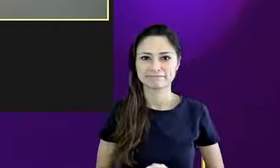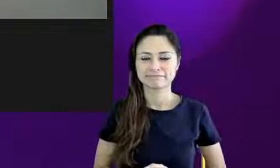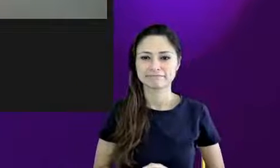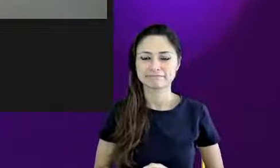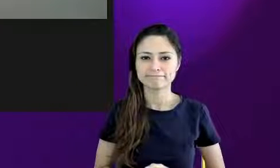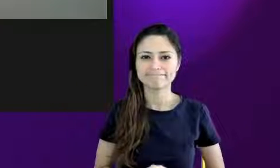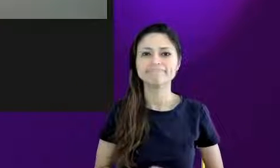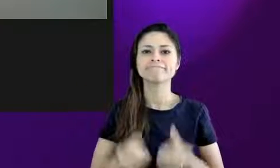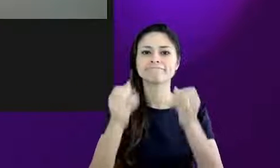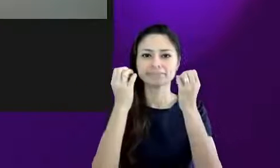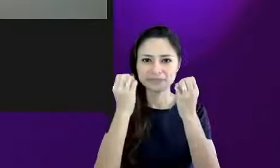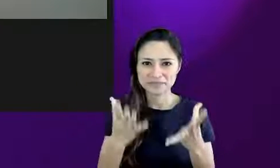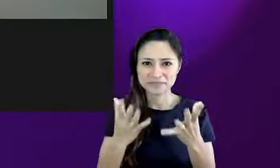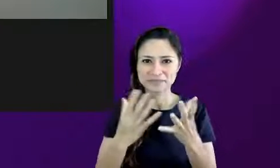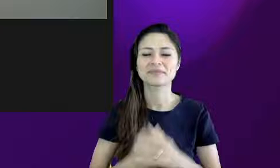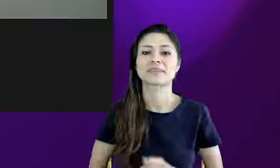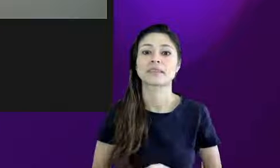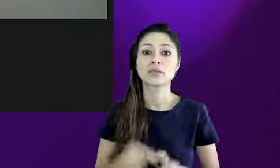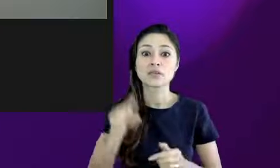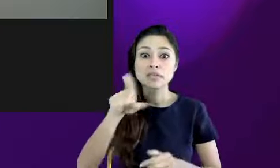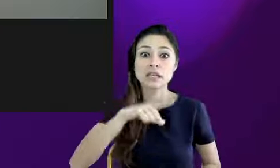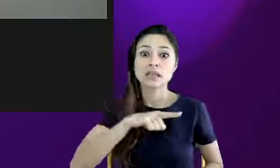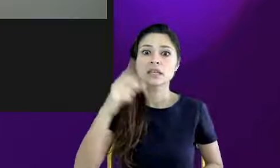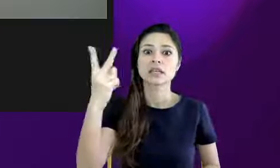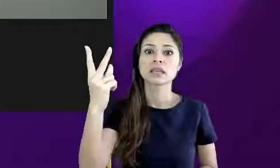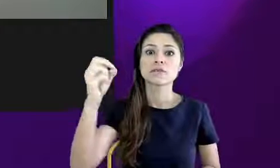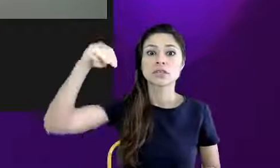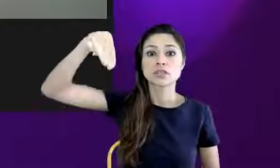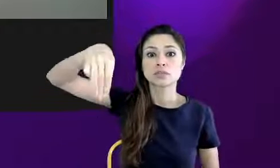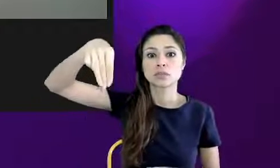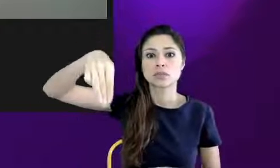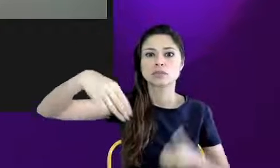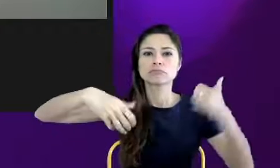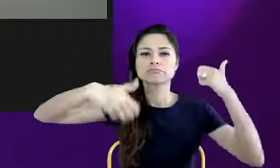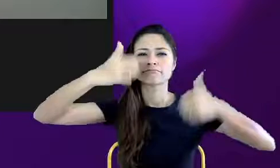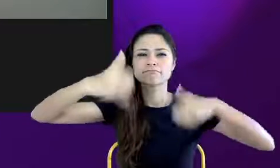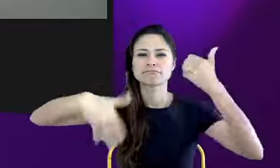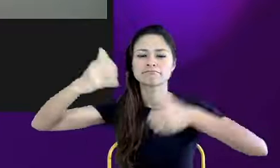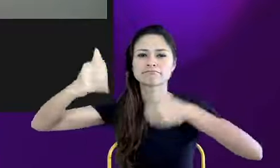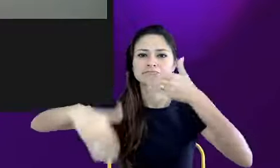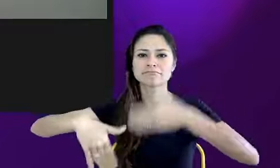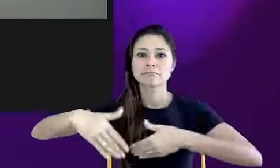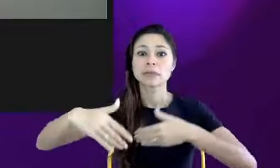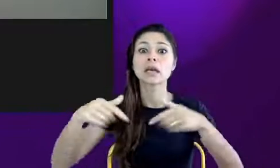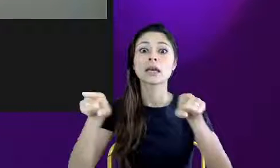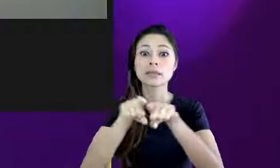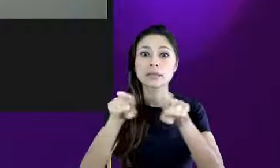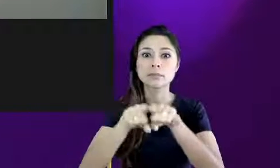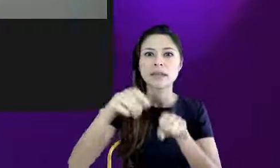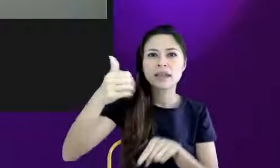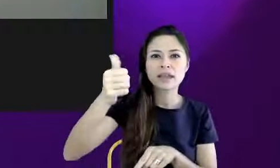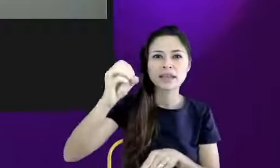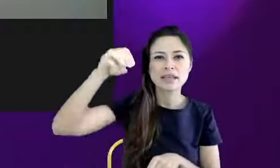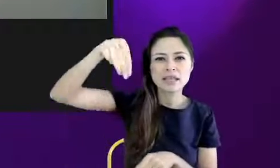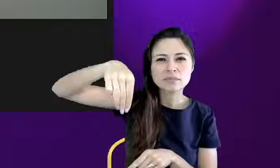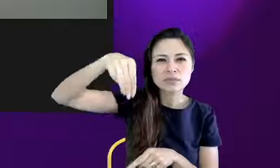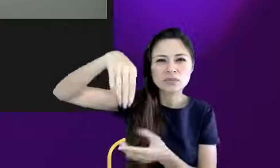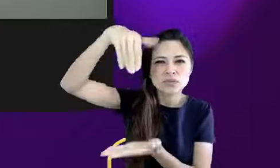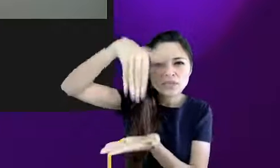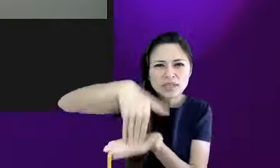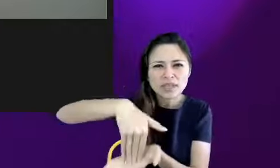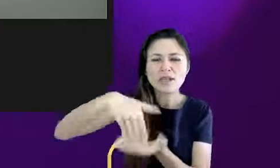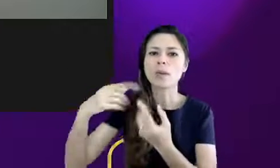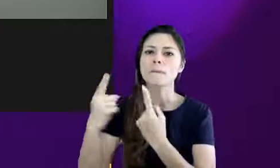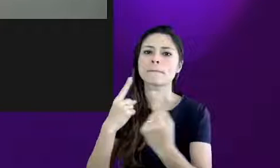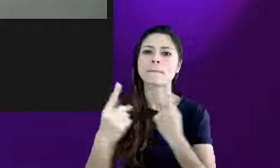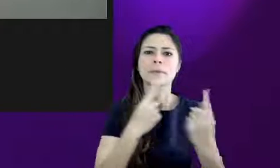Então tá bom, Marco, você terá 20 minutos para fazer sua apresentação e nós vamos deixar os 10 minutos finais para o debate. Então, por favor,